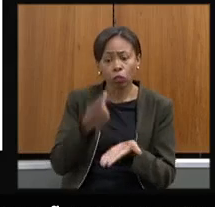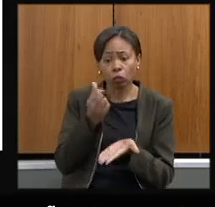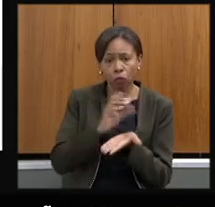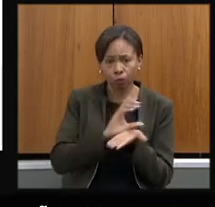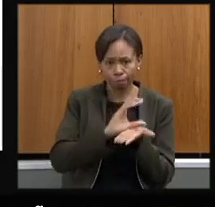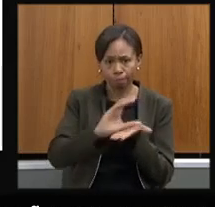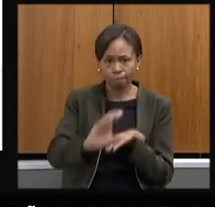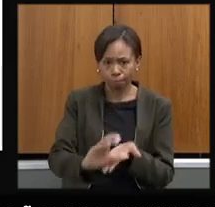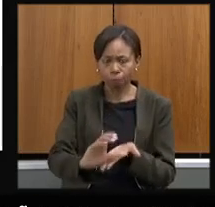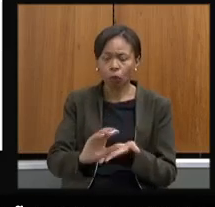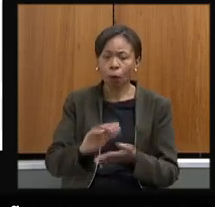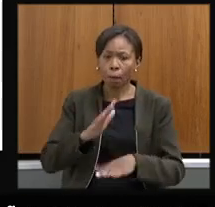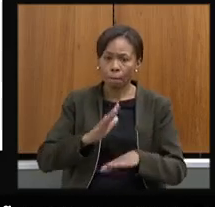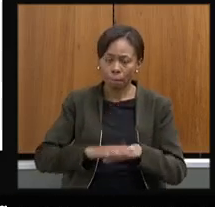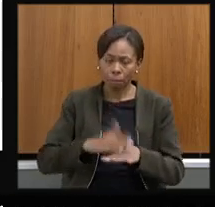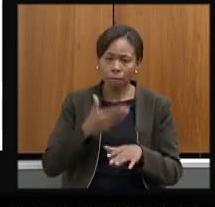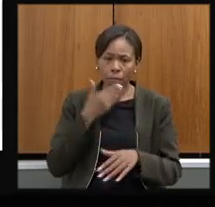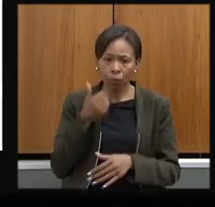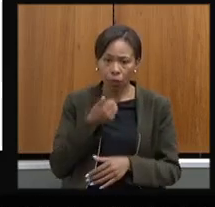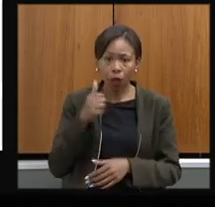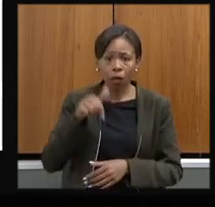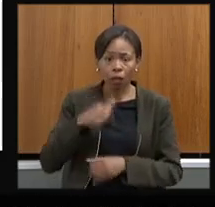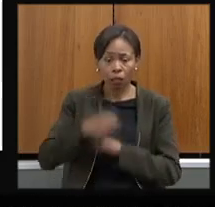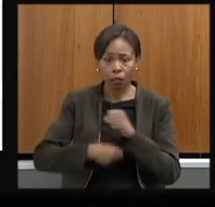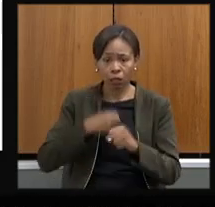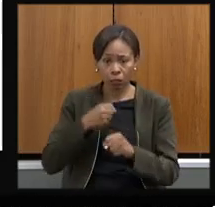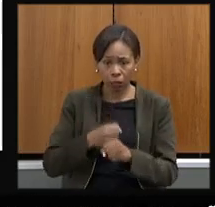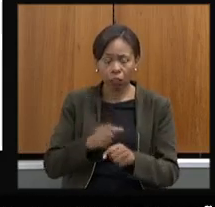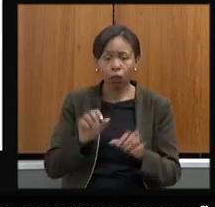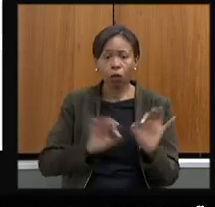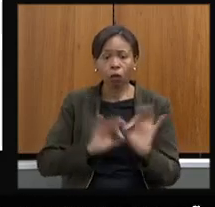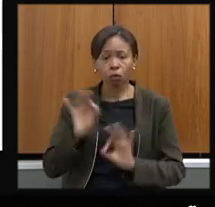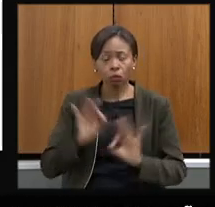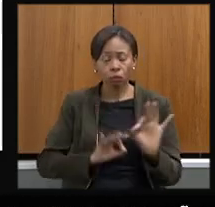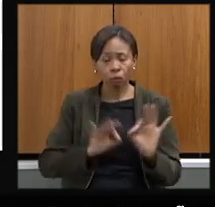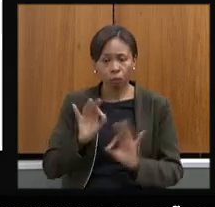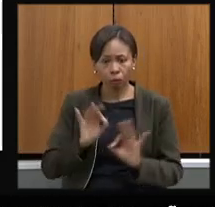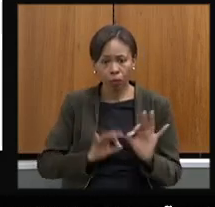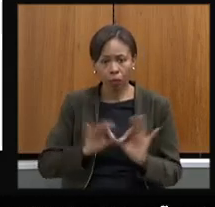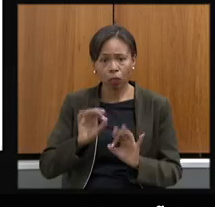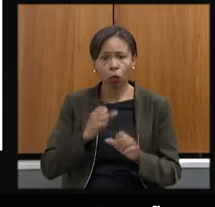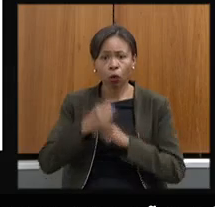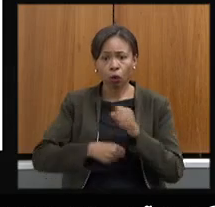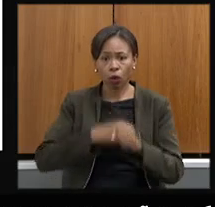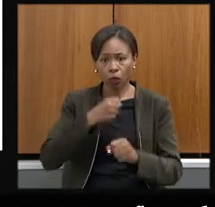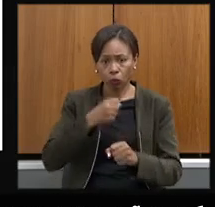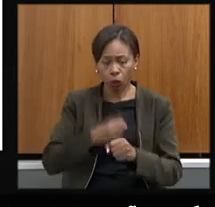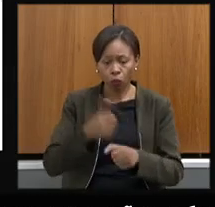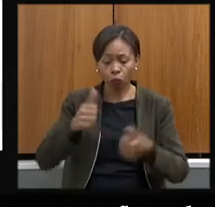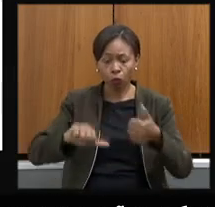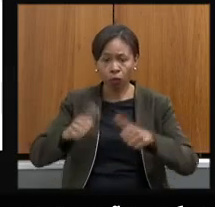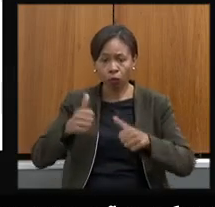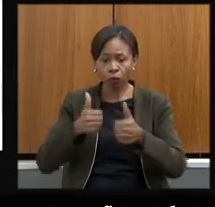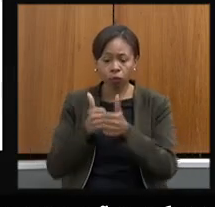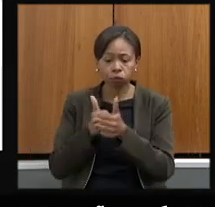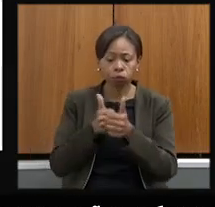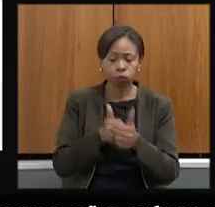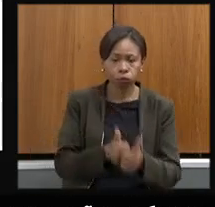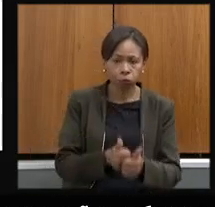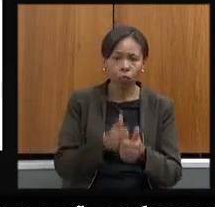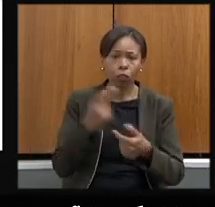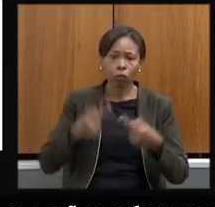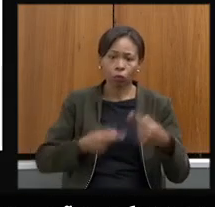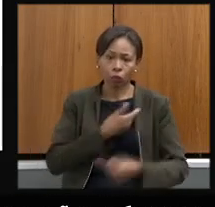públicos então lançamos neste ano nosso plano anual de monitoramento e avaliação de políticas públicas e